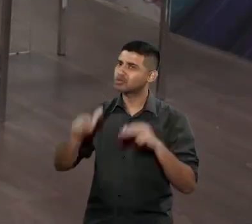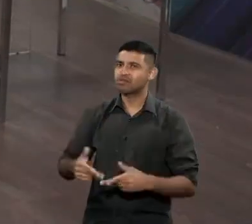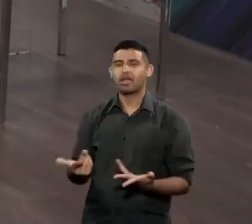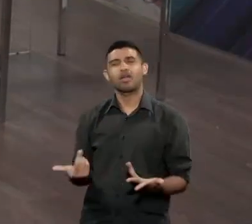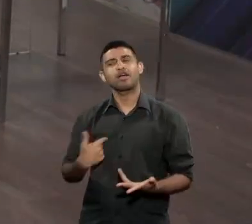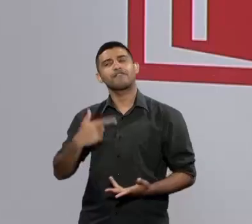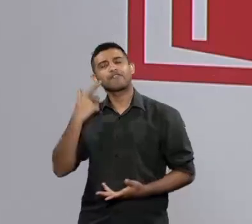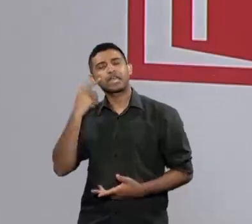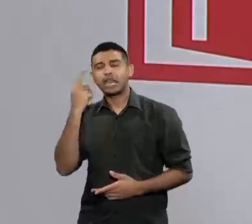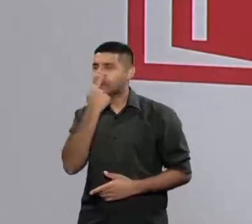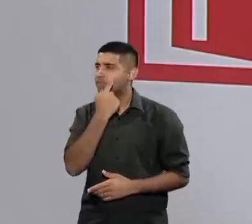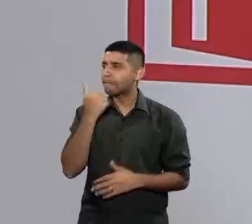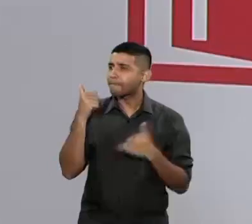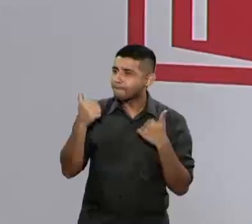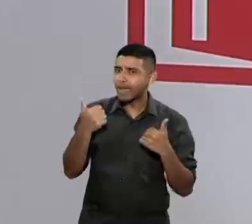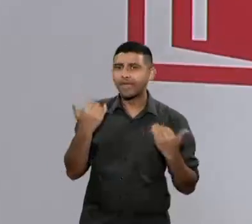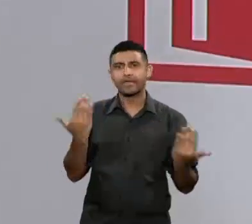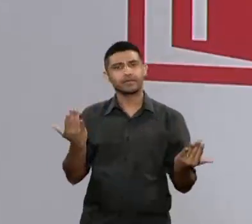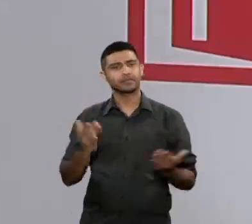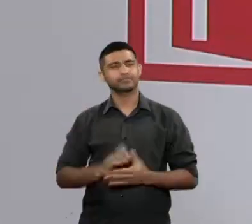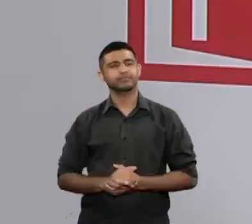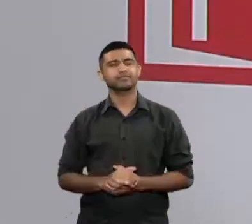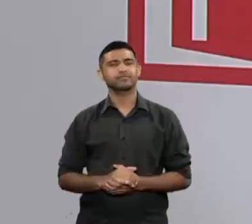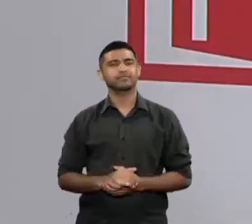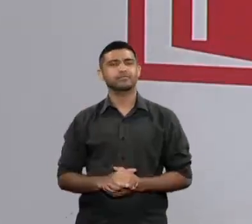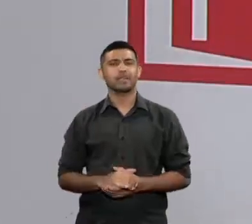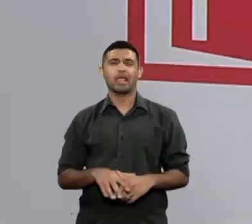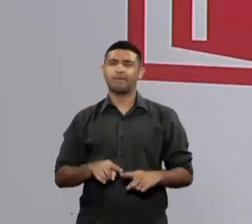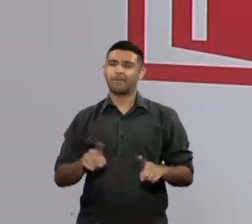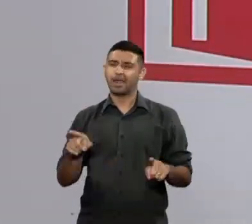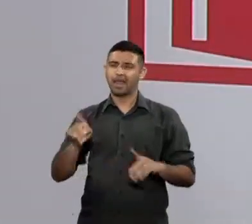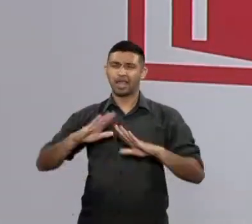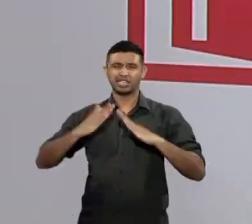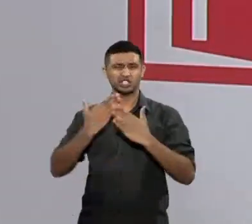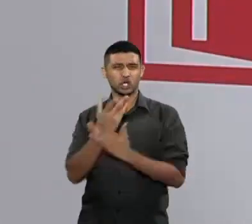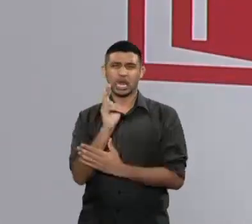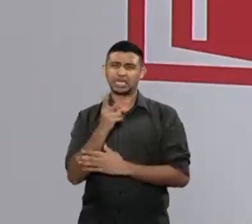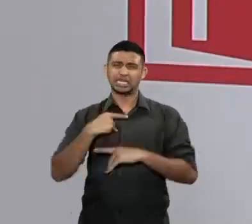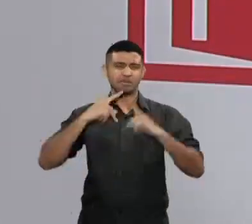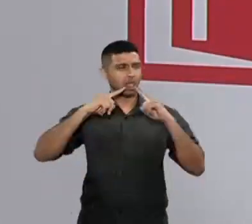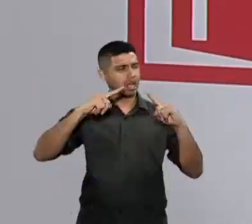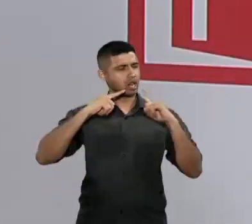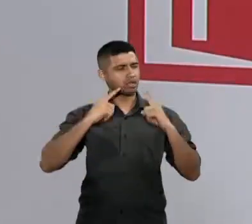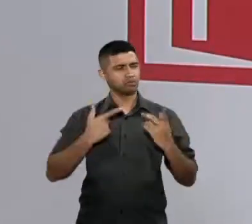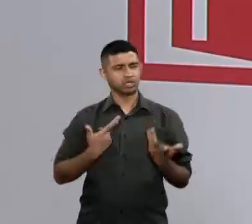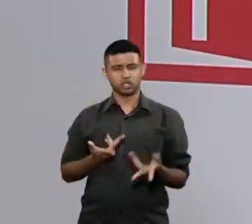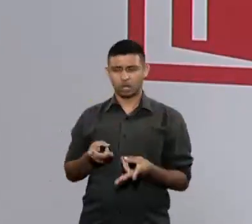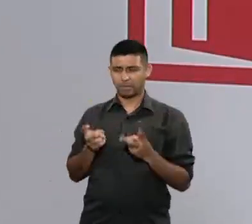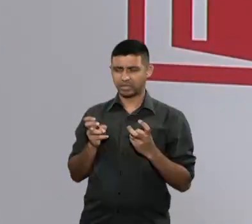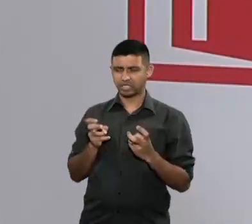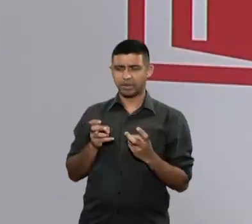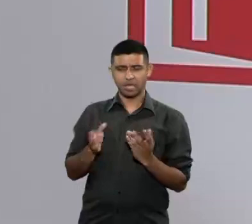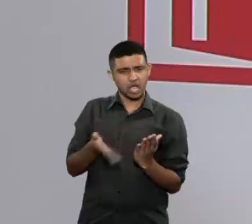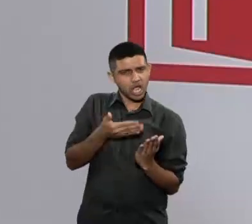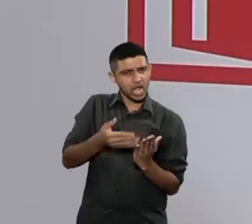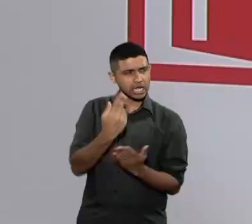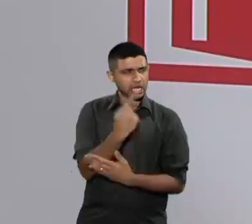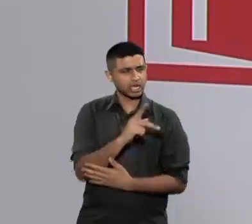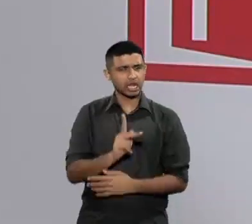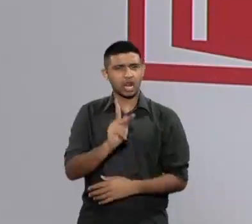mesma coisa. Ela enxerga muito bem, enxerga muito bem. Só que assim, a escola sempre trazia queixa. E eu percebia no caderno da